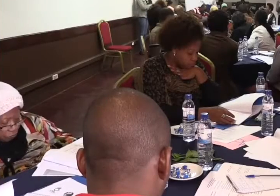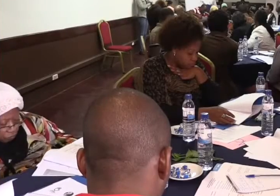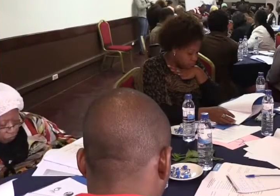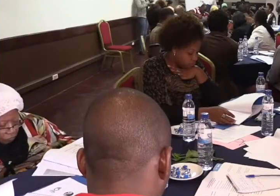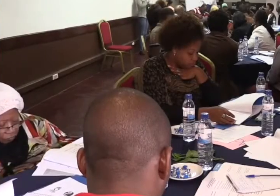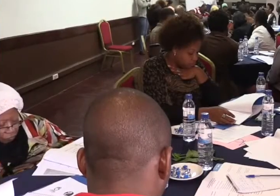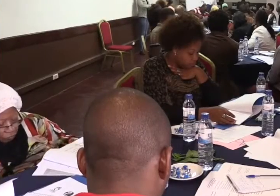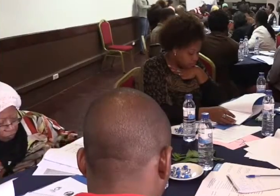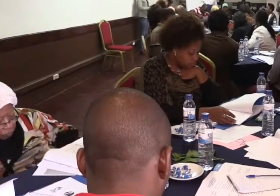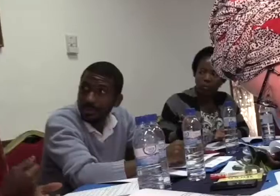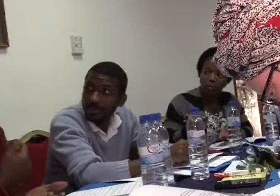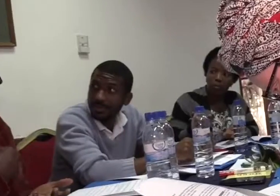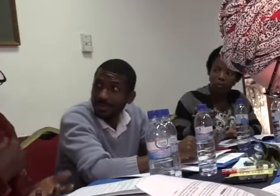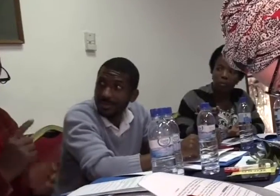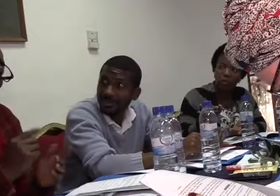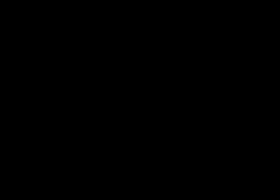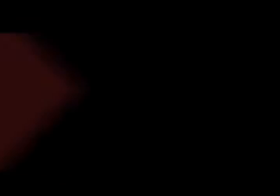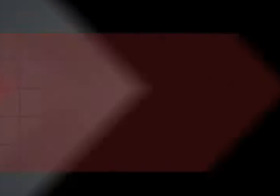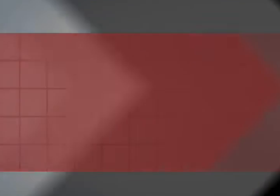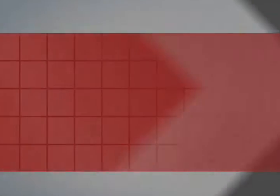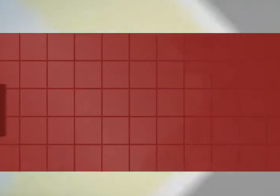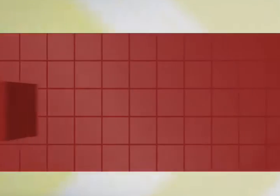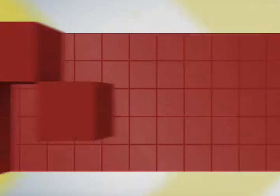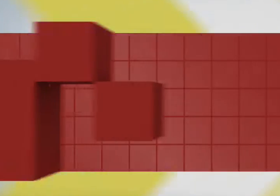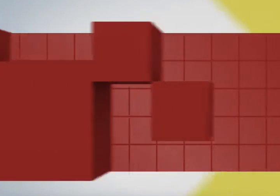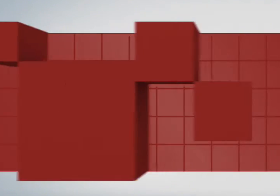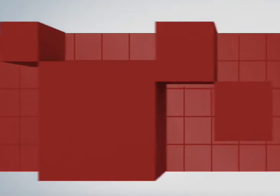singulares com interesse na área da deficiência.